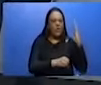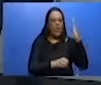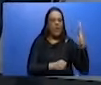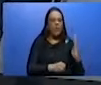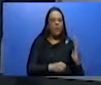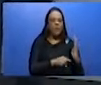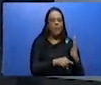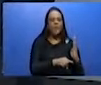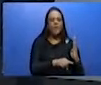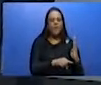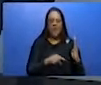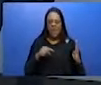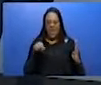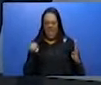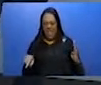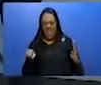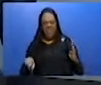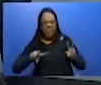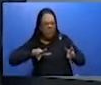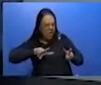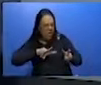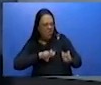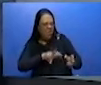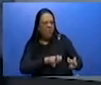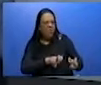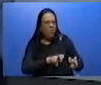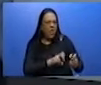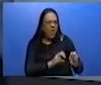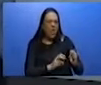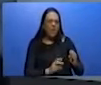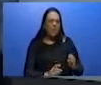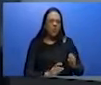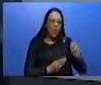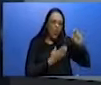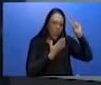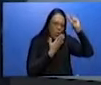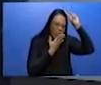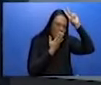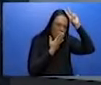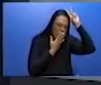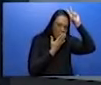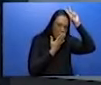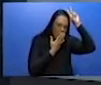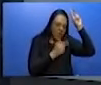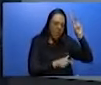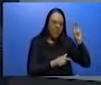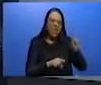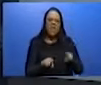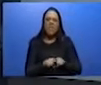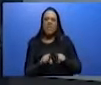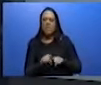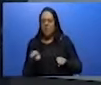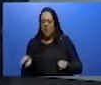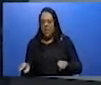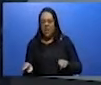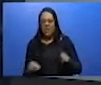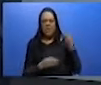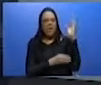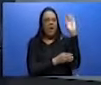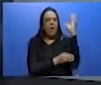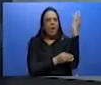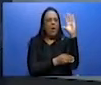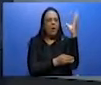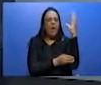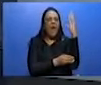exploração dos indígenas e iniciaram o cultivo da cana-de-açúcar. Eles vieram, começaram a explorar o pau-brasil, agora eles já